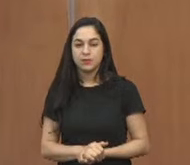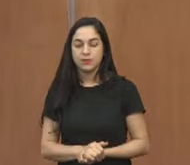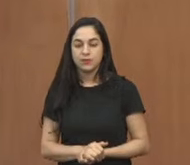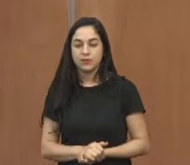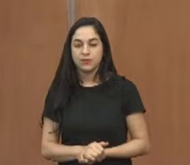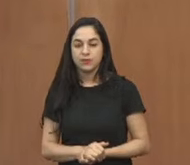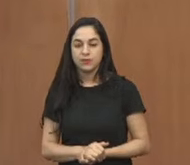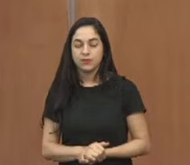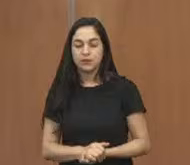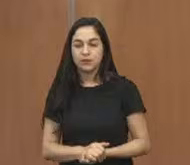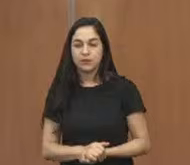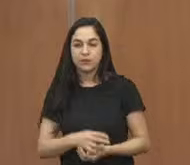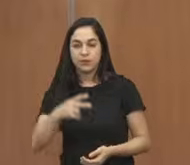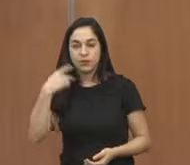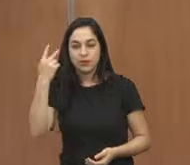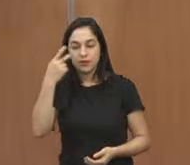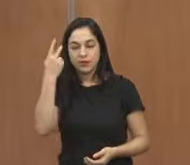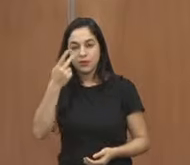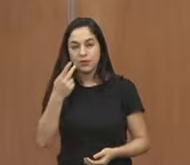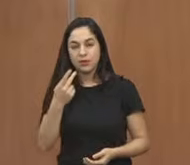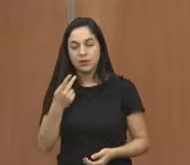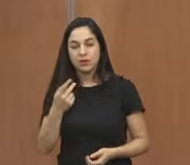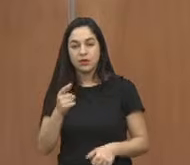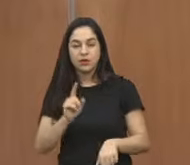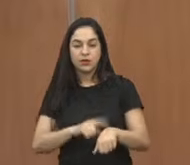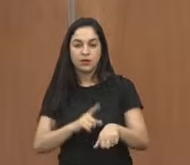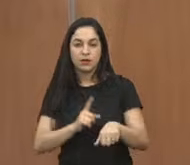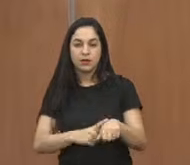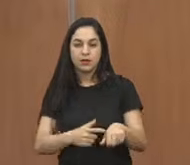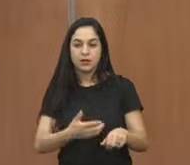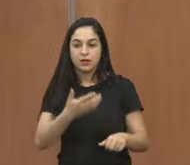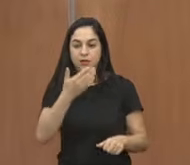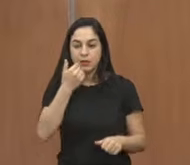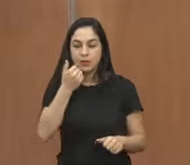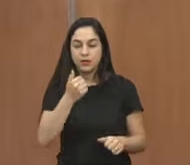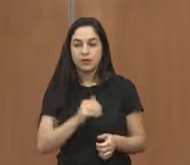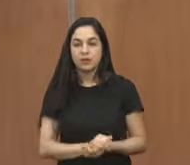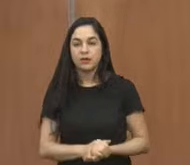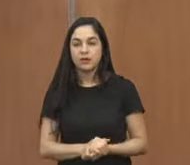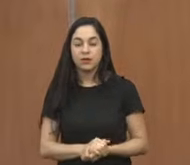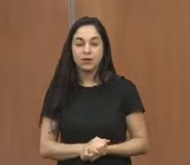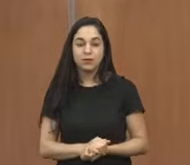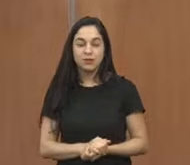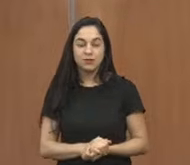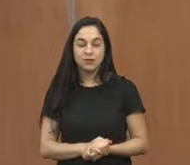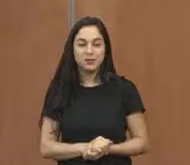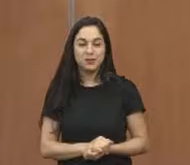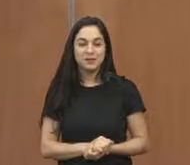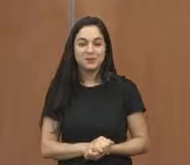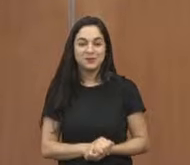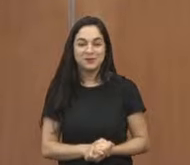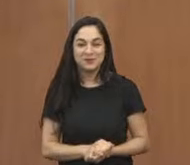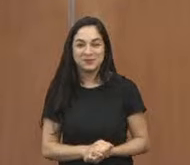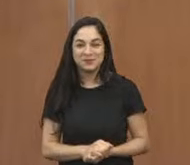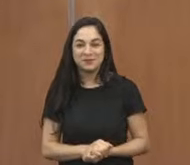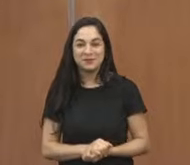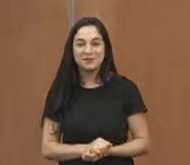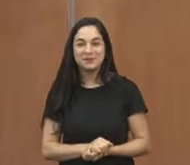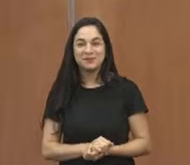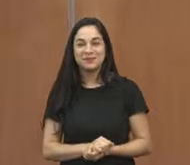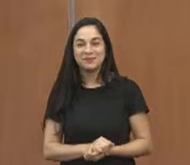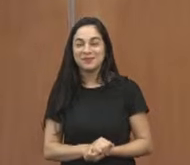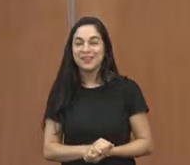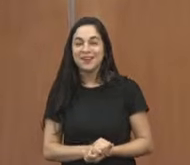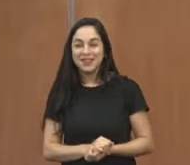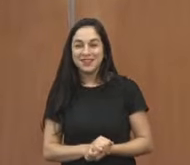vereador no plenário, no momento da leitura da propositura, assegurando que o trabalho legislativo seja acompanhado por